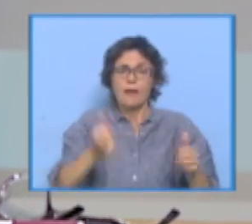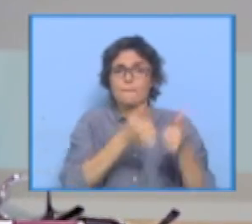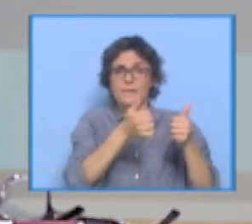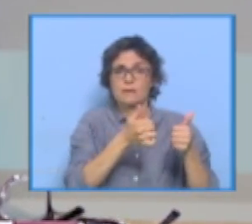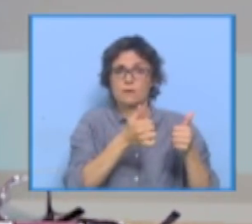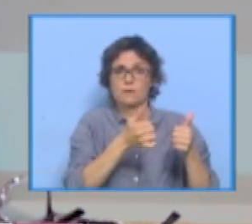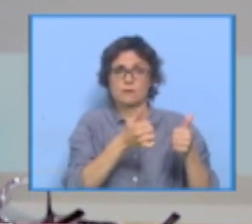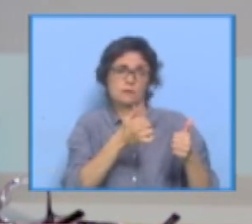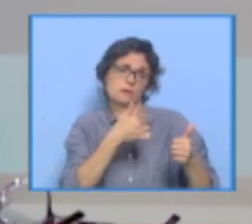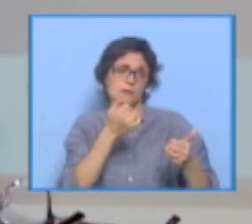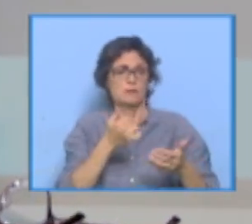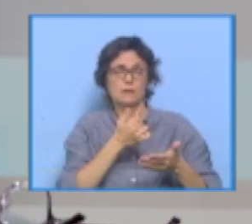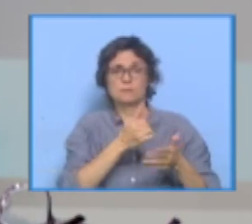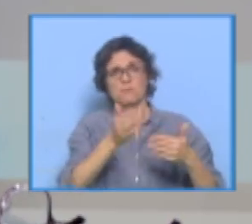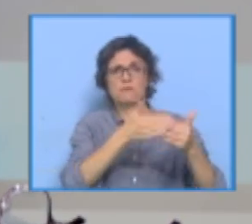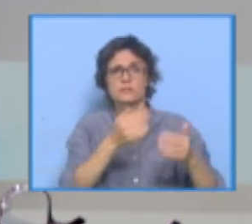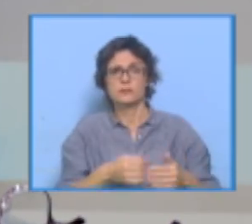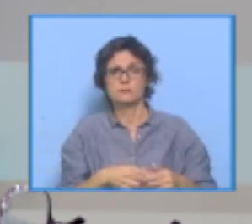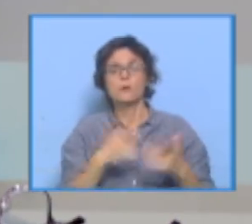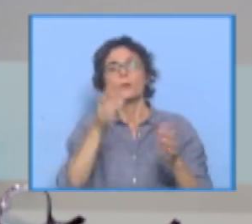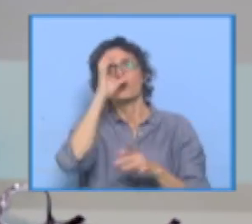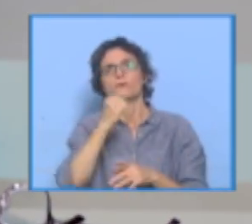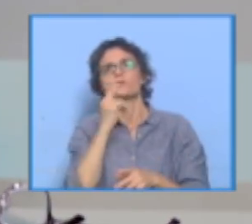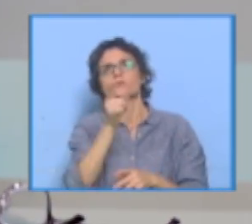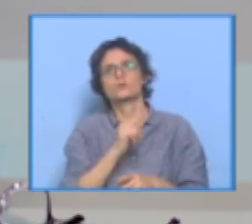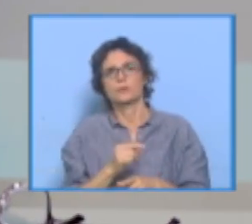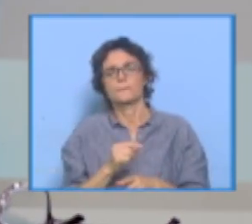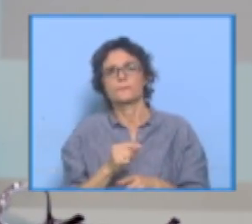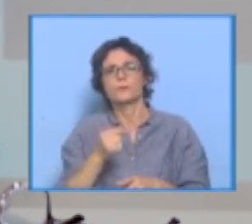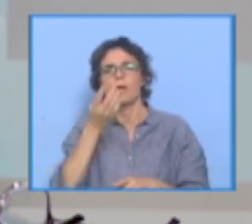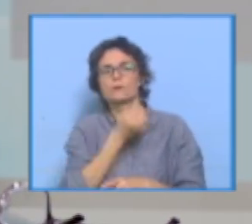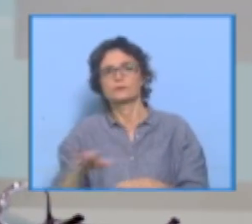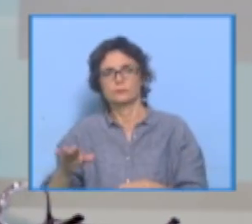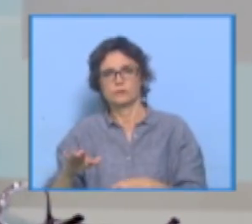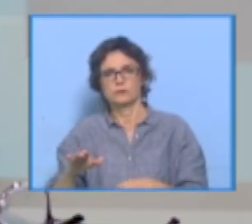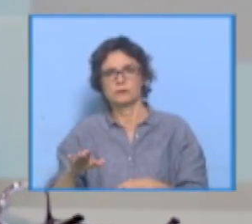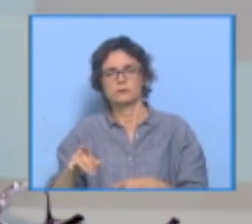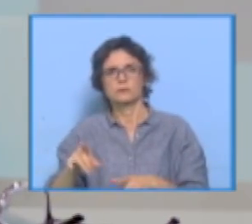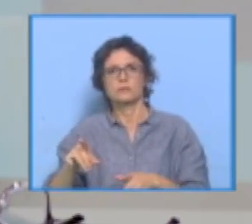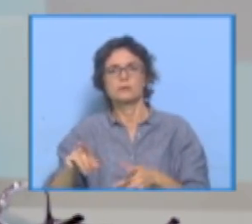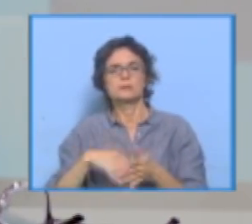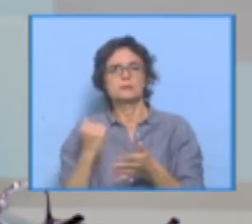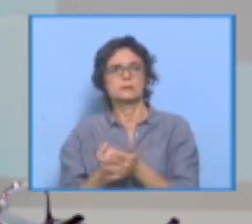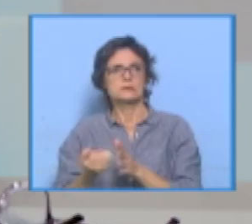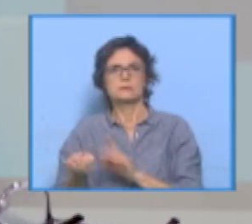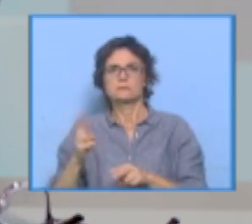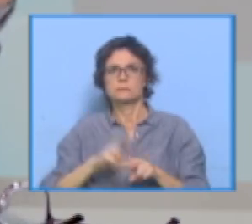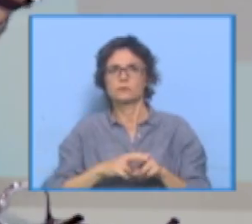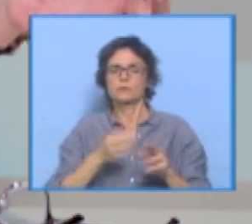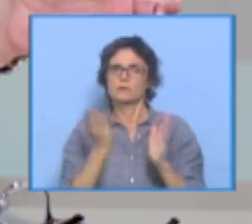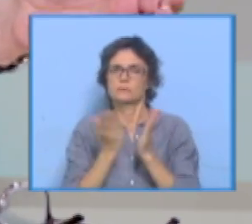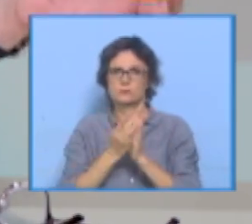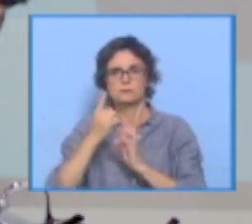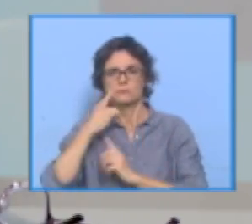Porque aquilo que diz o governo é, não, os meninos têm sempre lugar na escola pública. Então o que é que acontece no agrupamento para onde vão